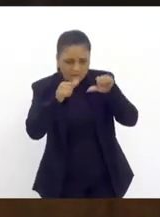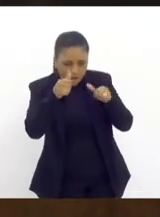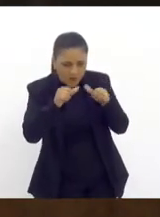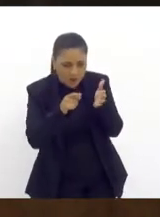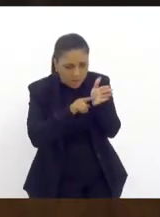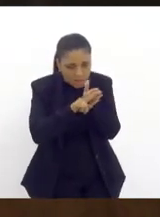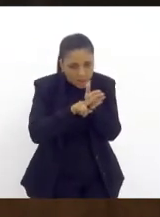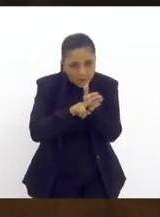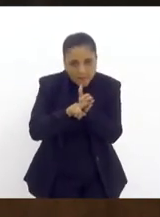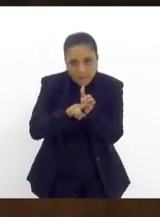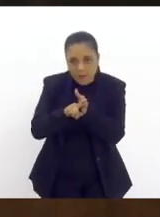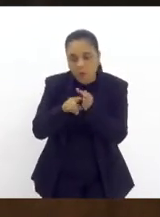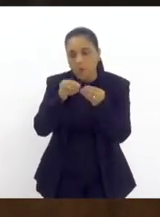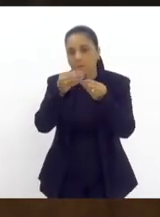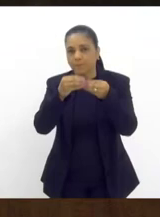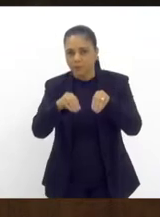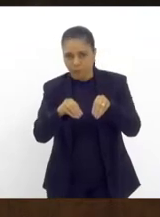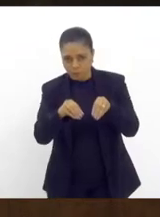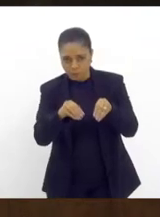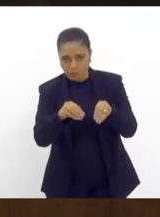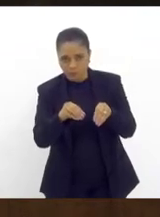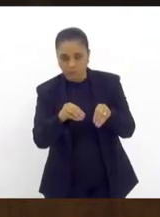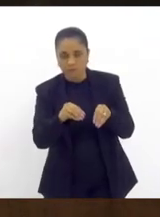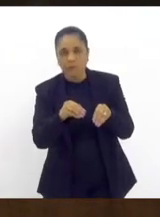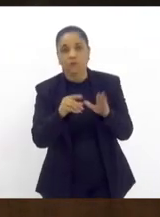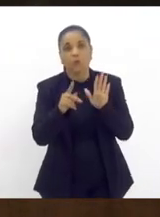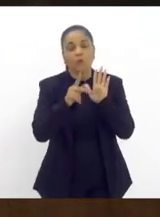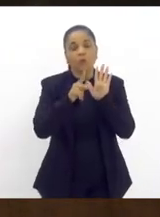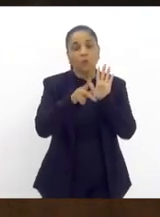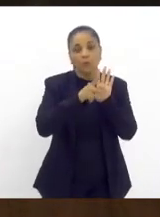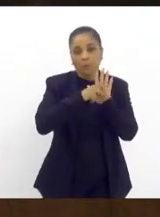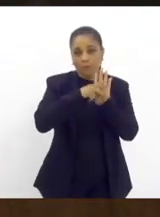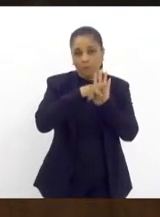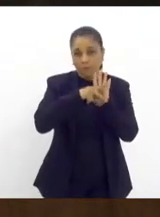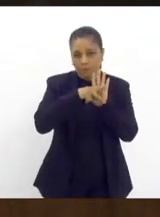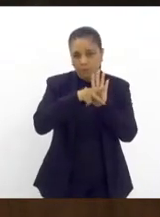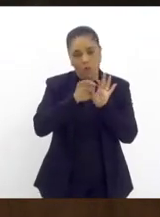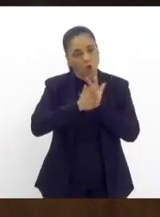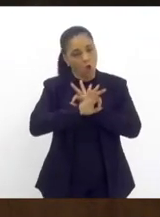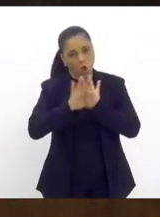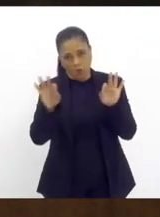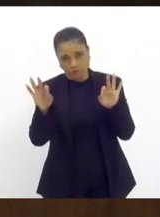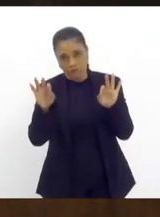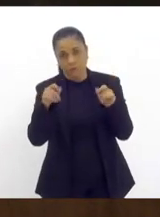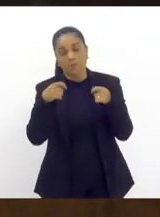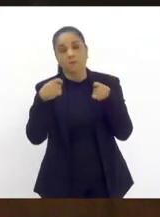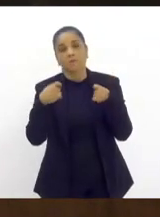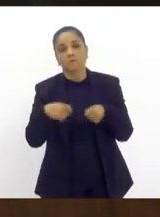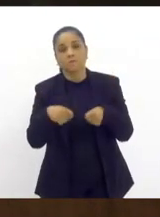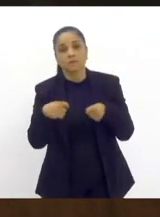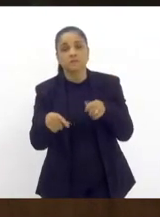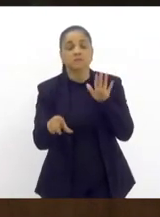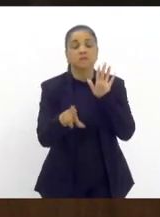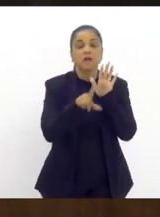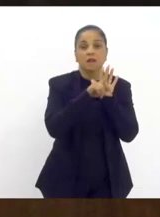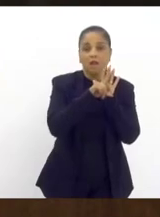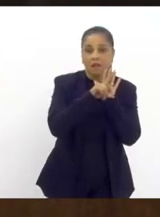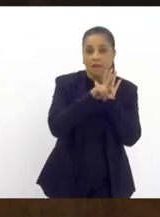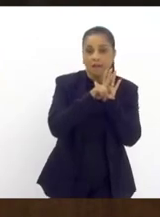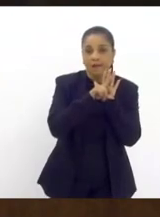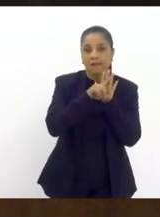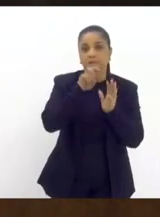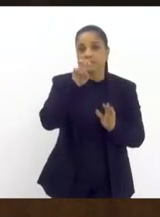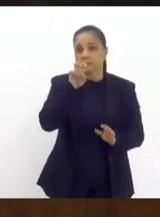prejudicabilidade o projeto no mérito é ótimo mas existe a lei